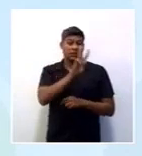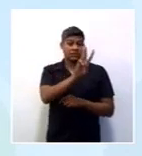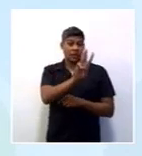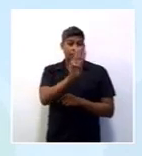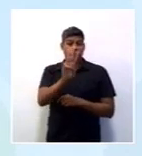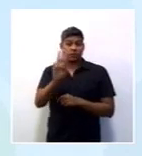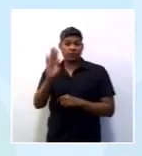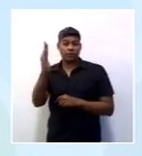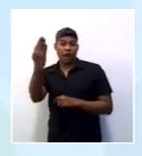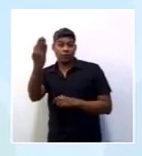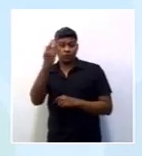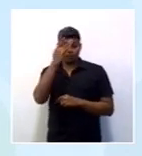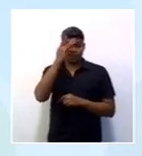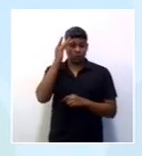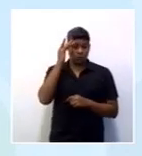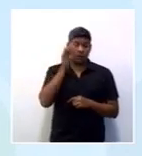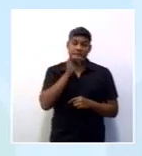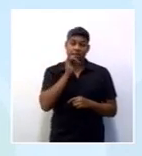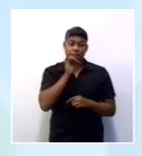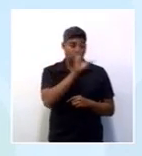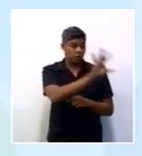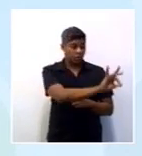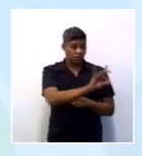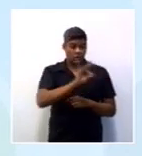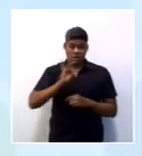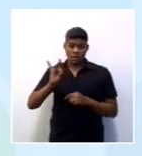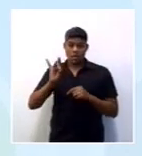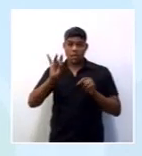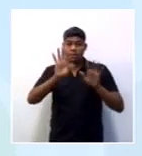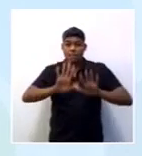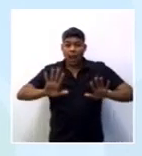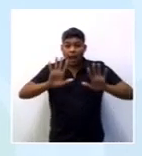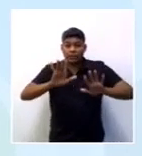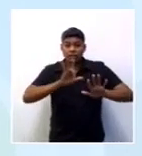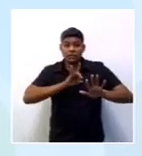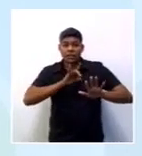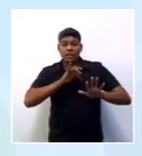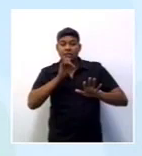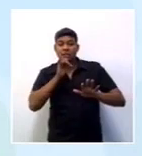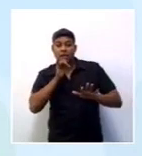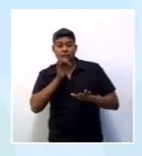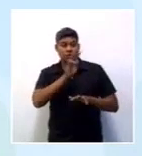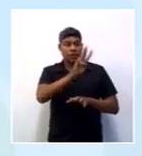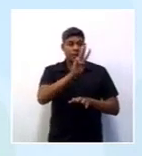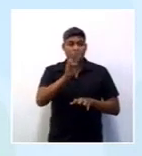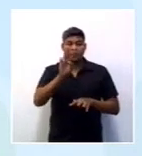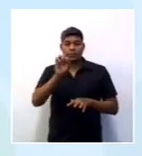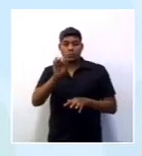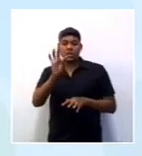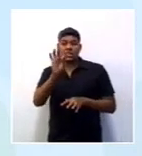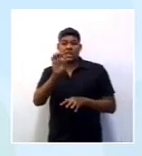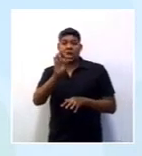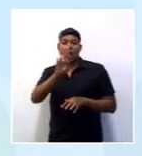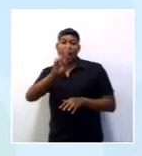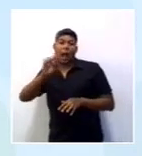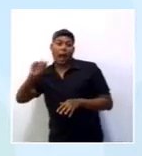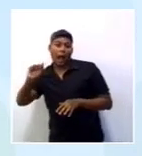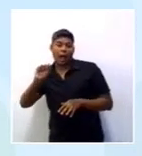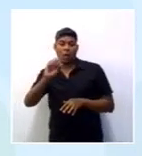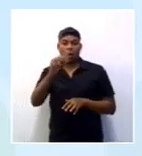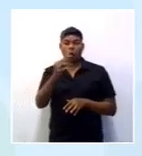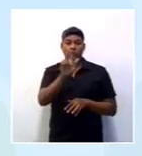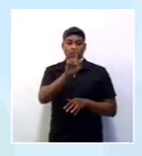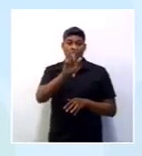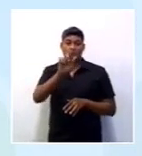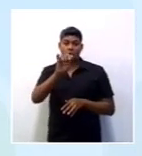quando pessoas pegam imagens de sites. Então, por exemplo, a gente tem um site do Terra, do UOL, do G1. Eles copiam